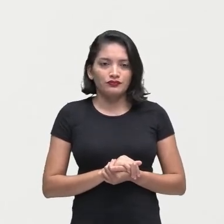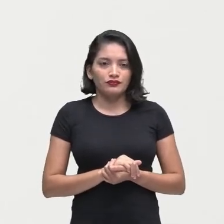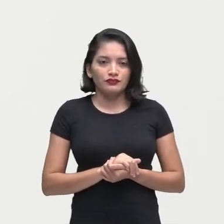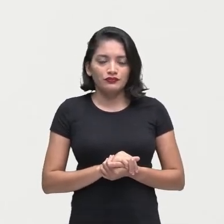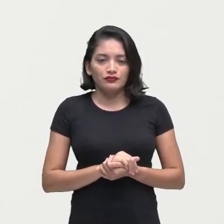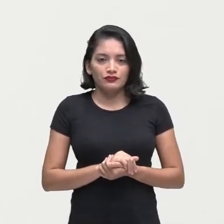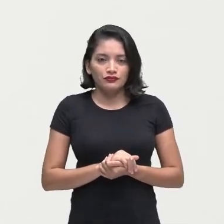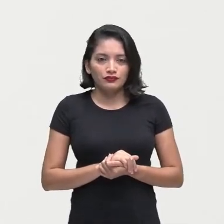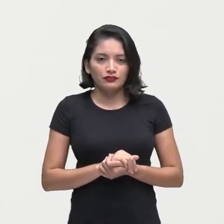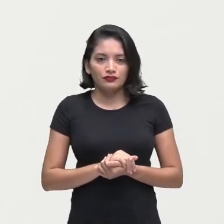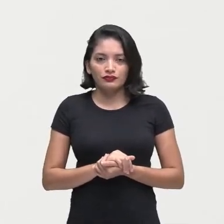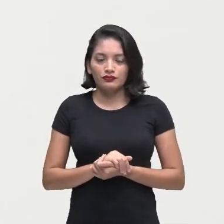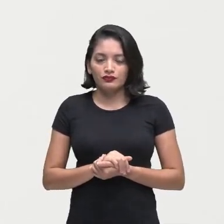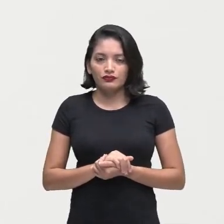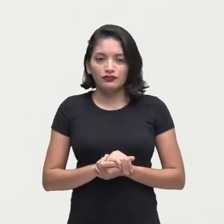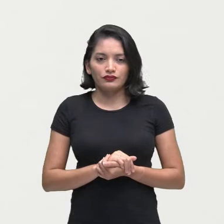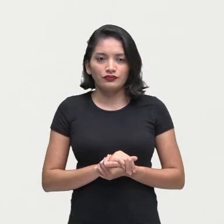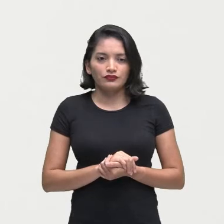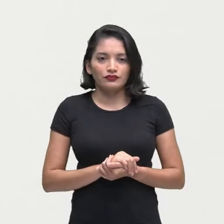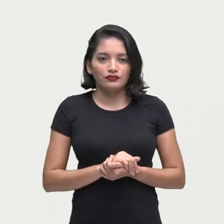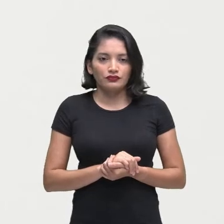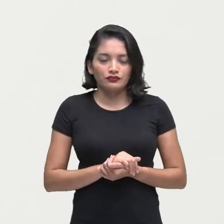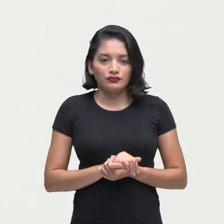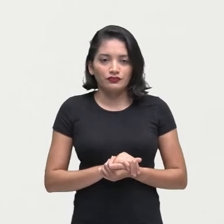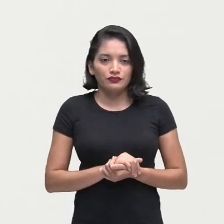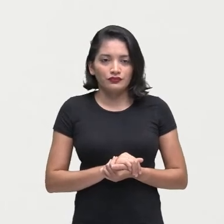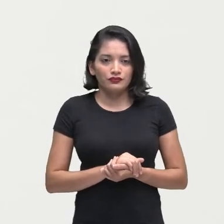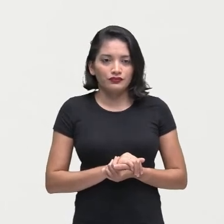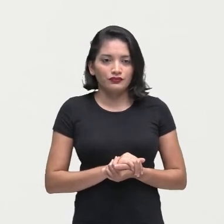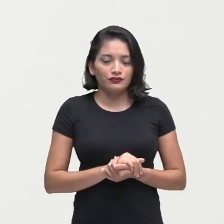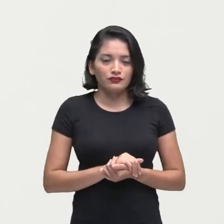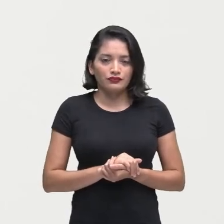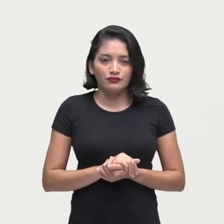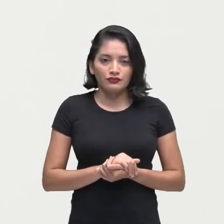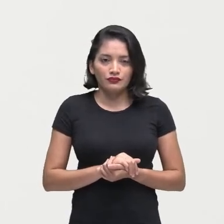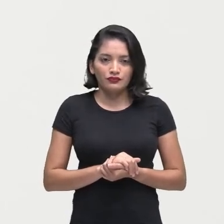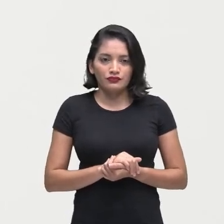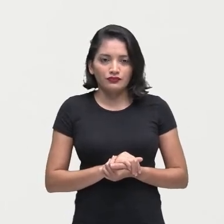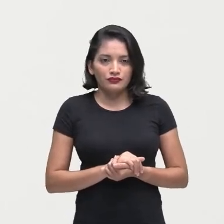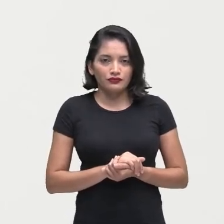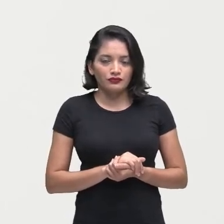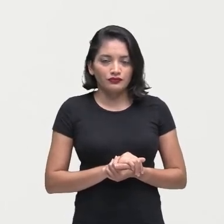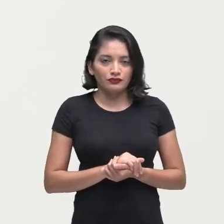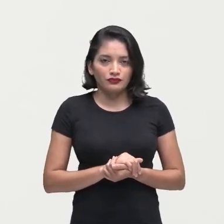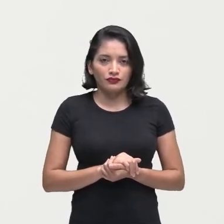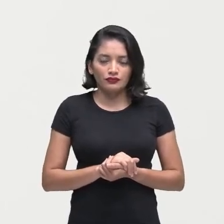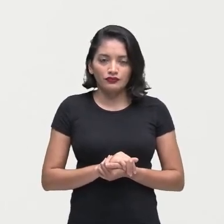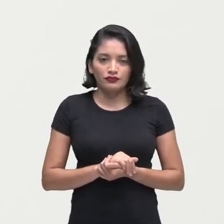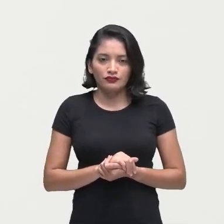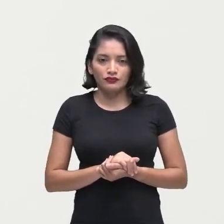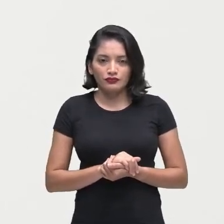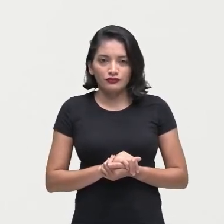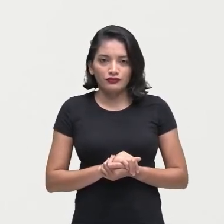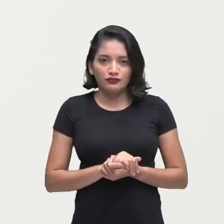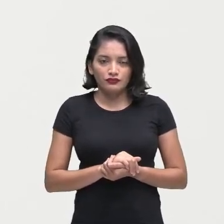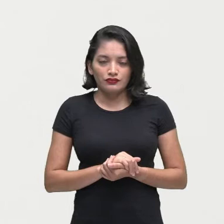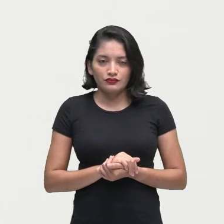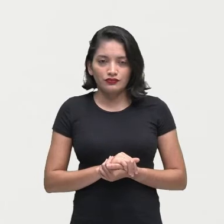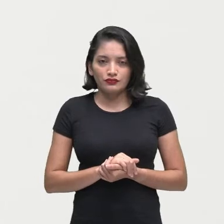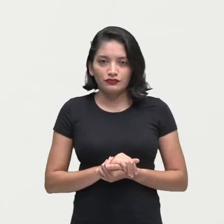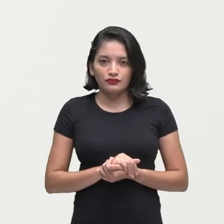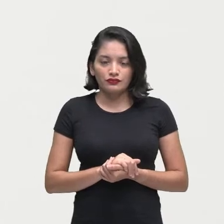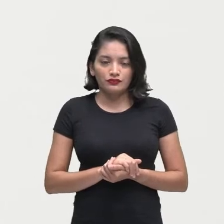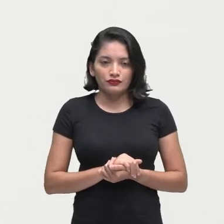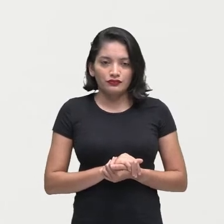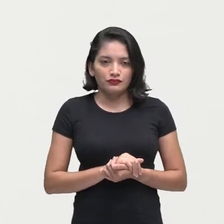your ó e esses Rios x x